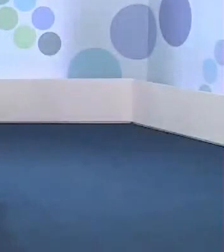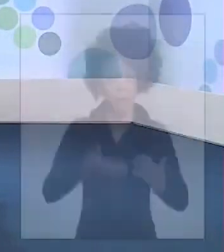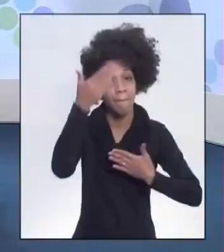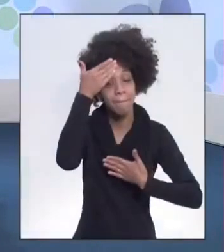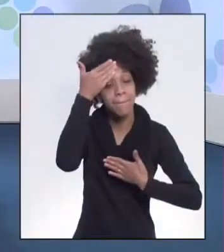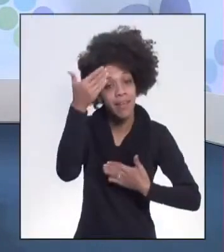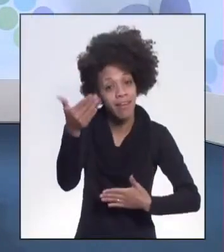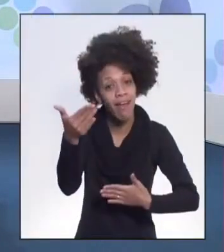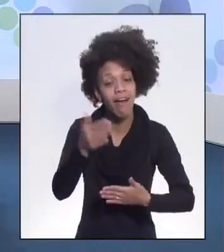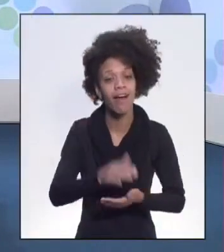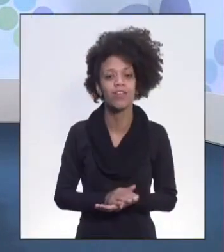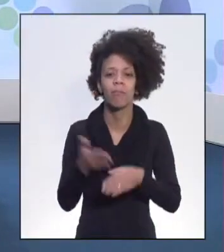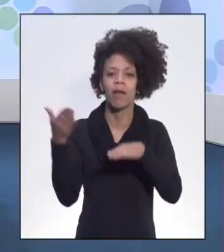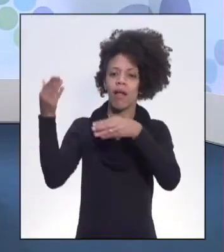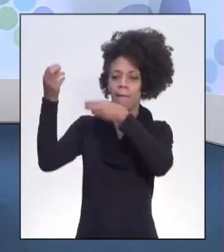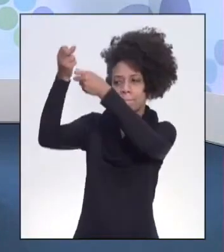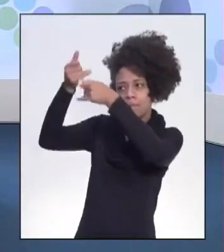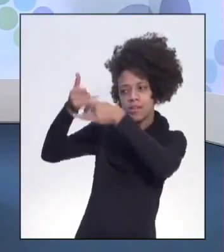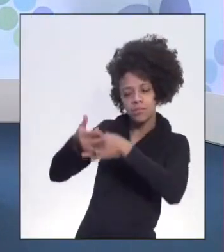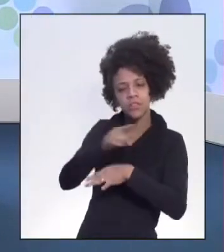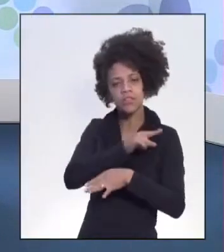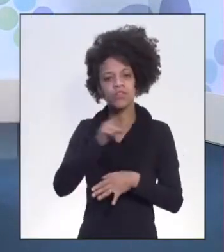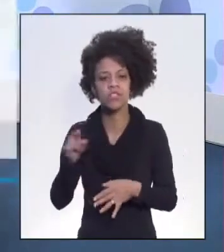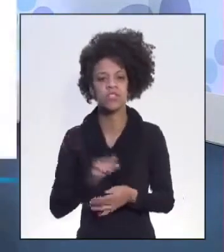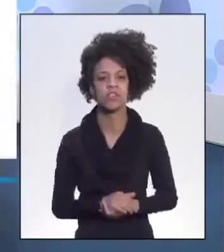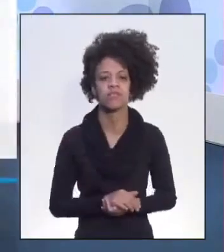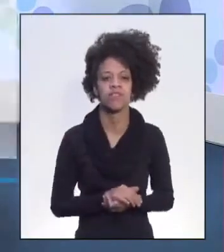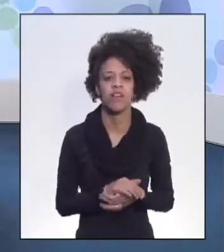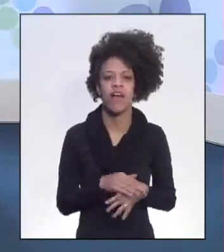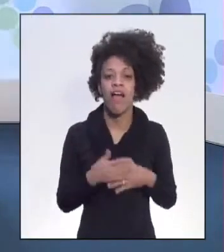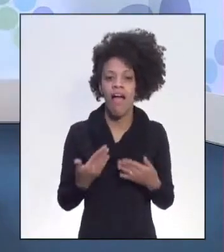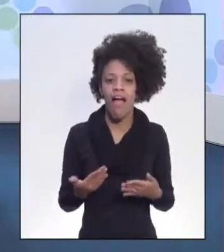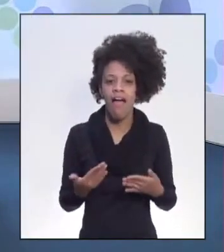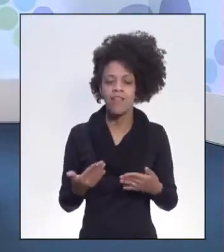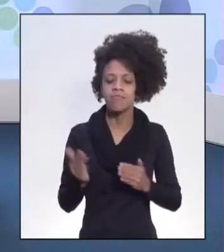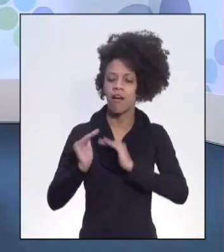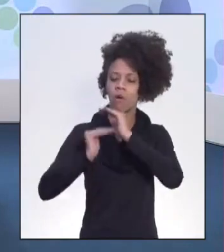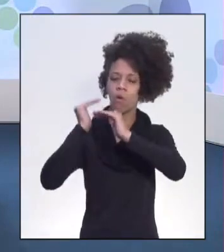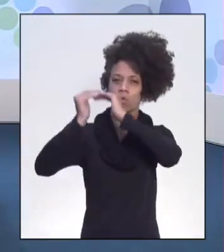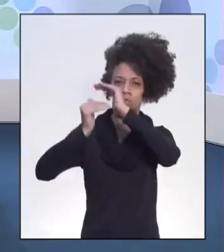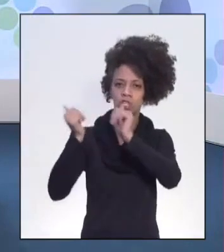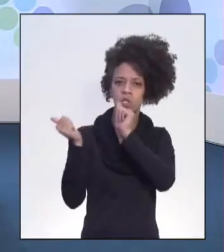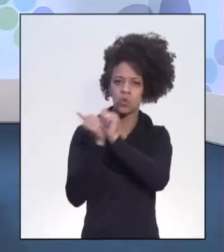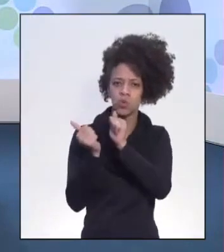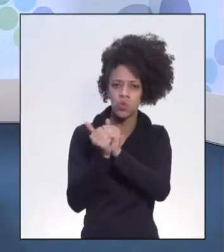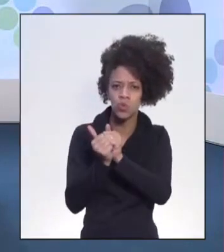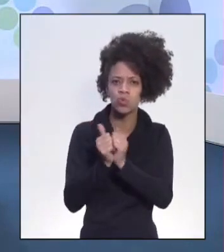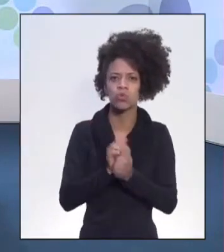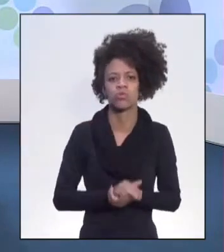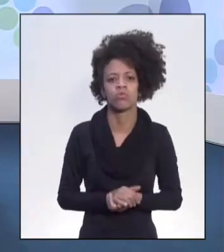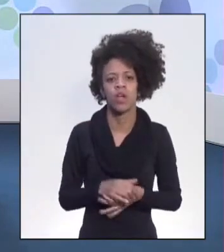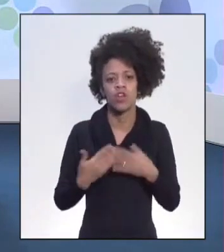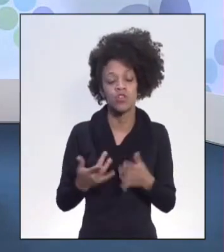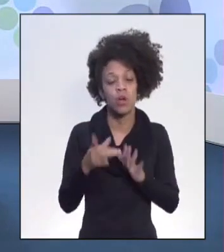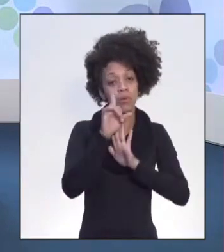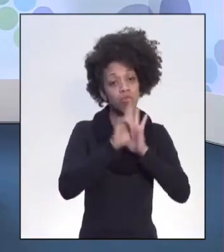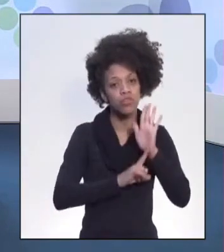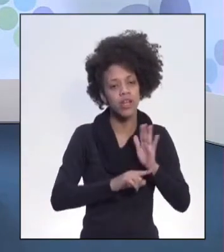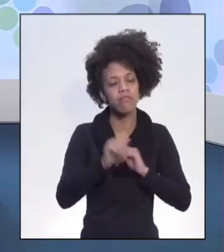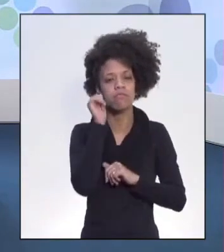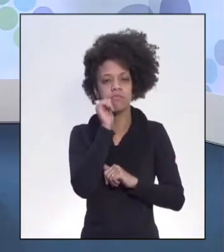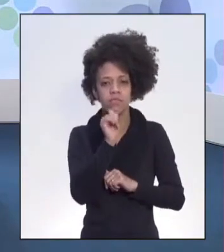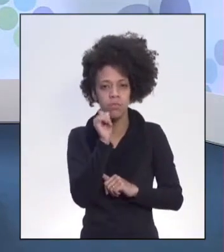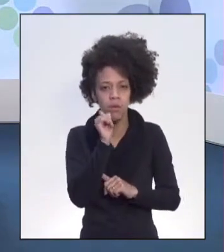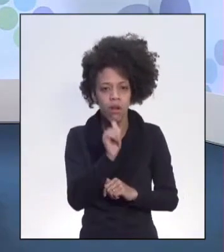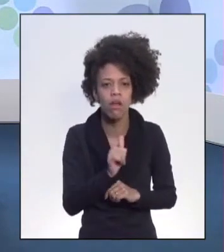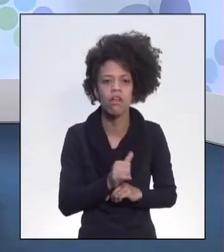Obrigada, pessoal, pela participação de vocês. Essa construção juntos, né, sobre os direitos das mulheres tem